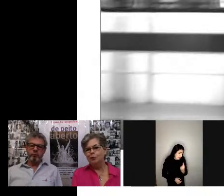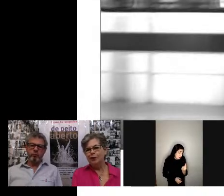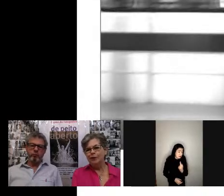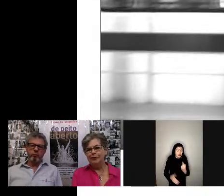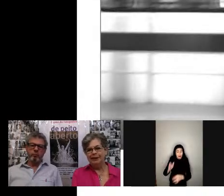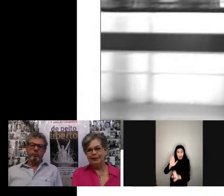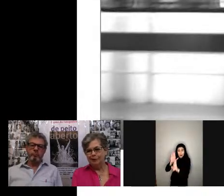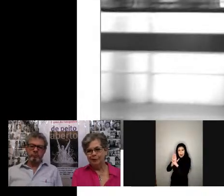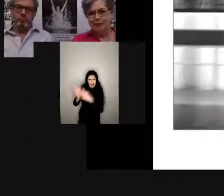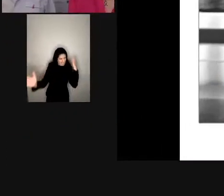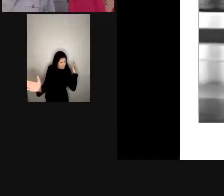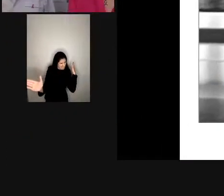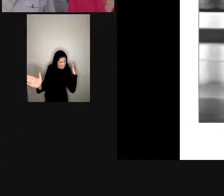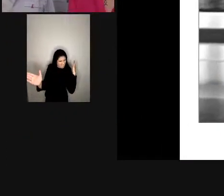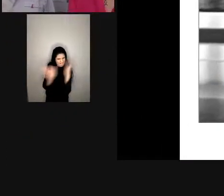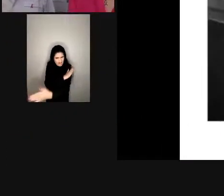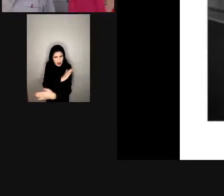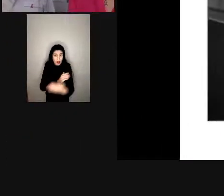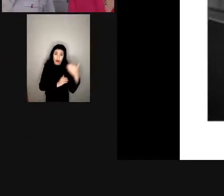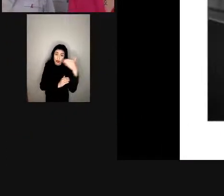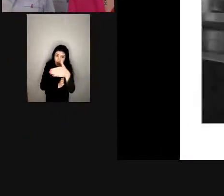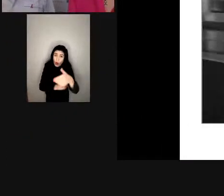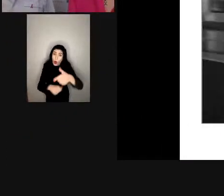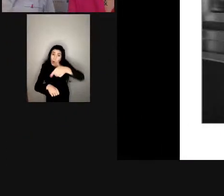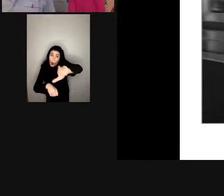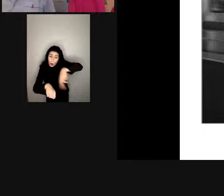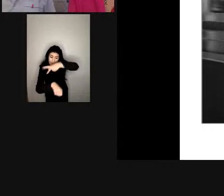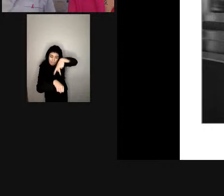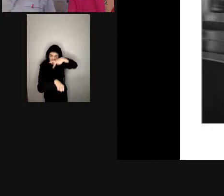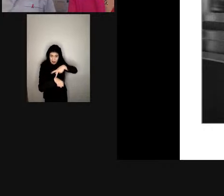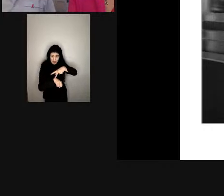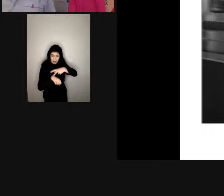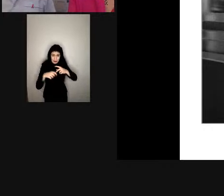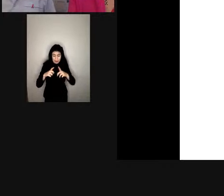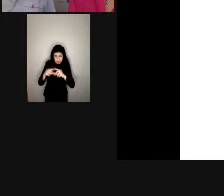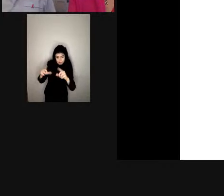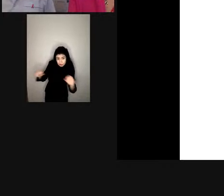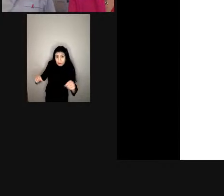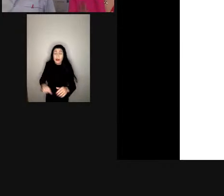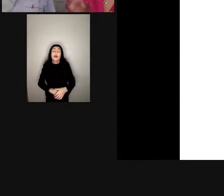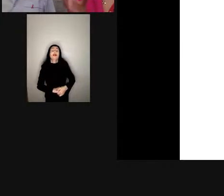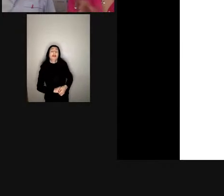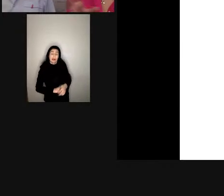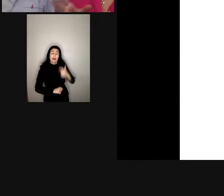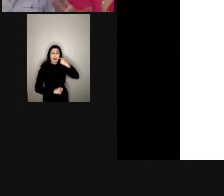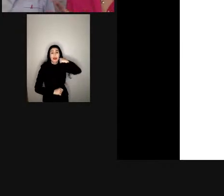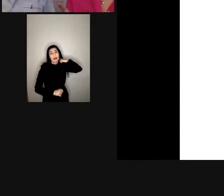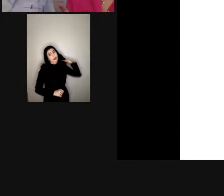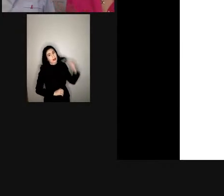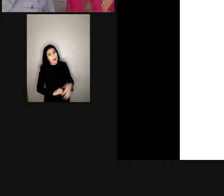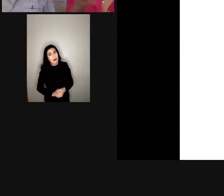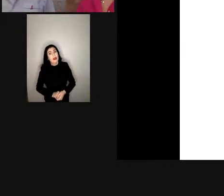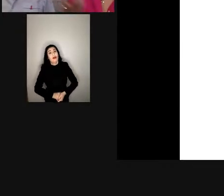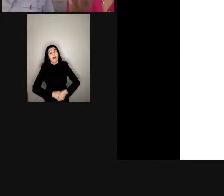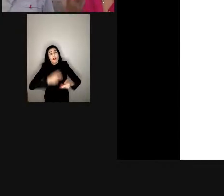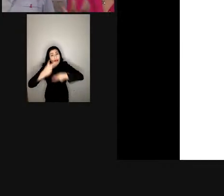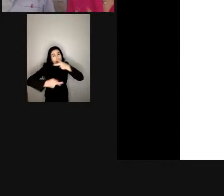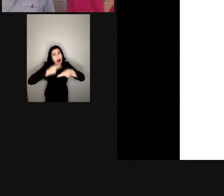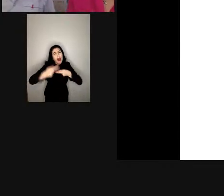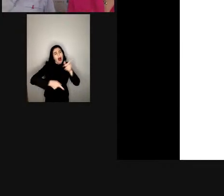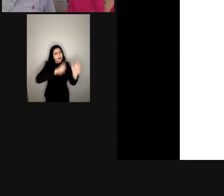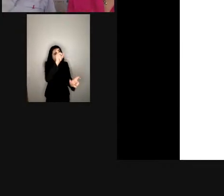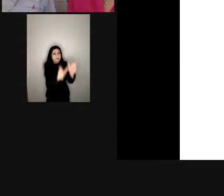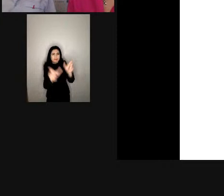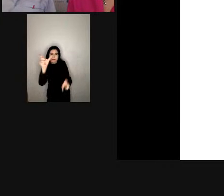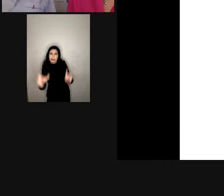a fuga, porque ela foi morar fora do Brasil, e assim vai. Então, nós vamos contar poucas histórias só para vocês terem